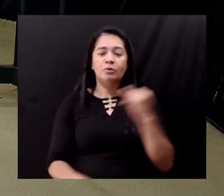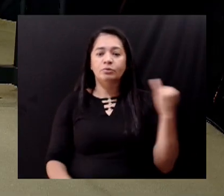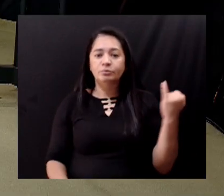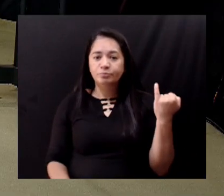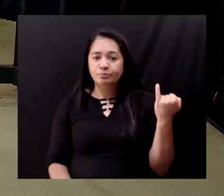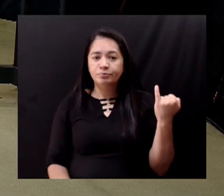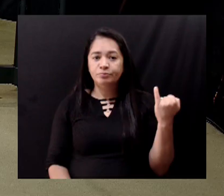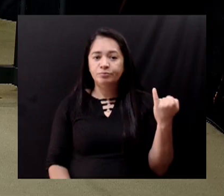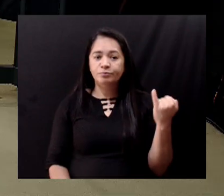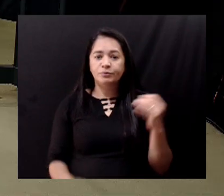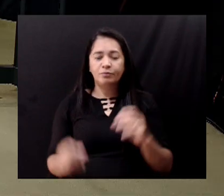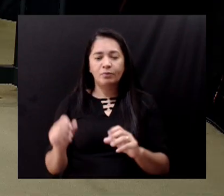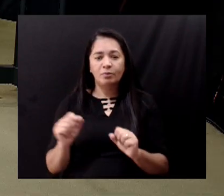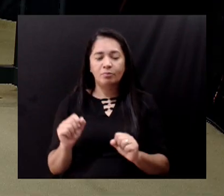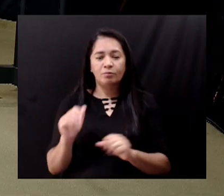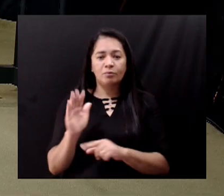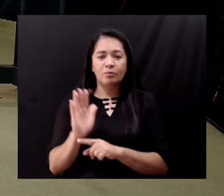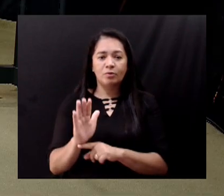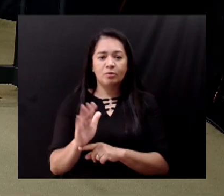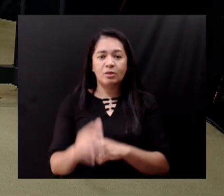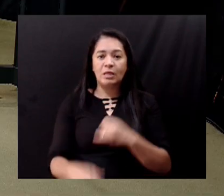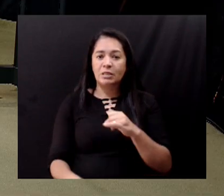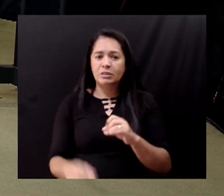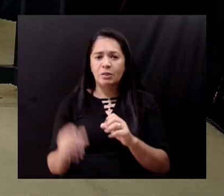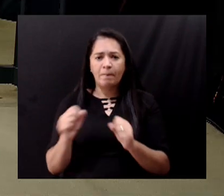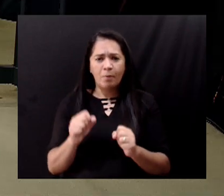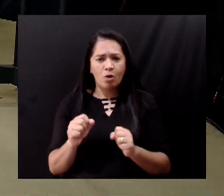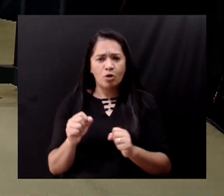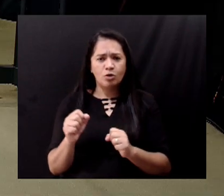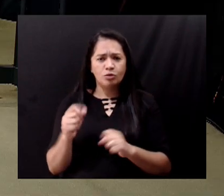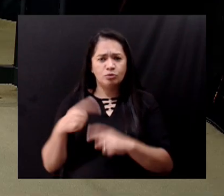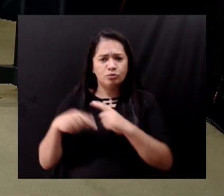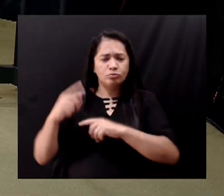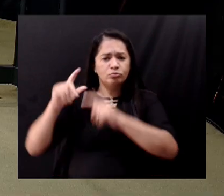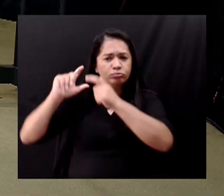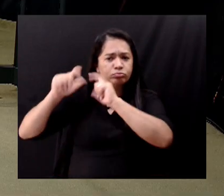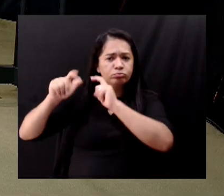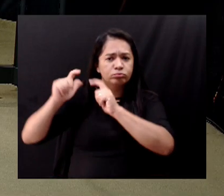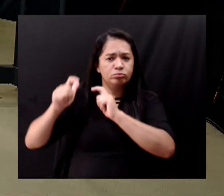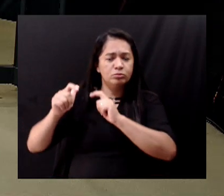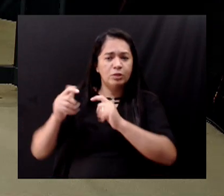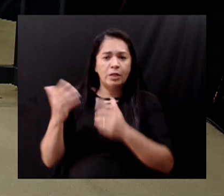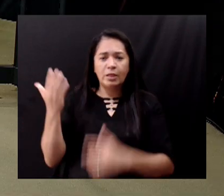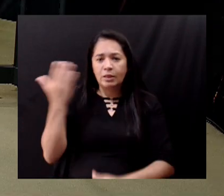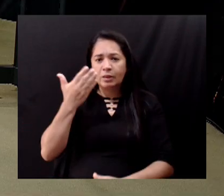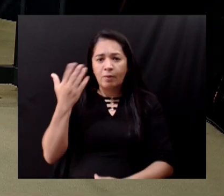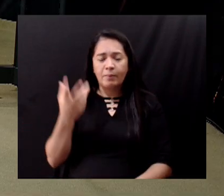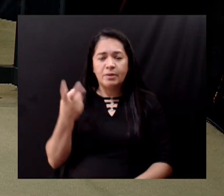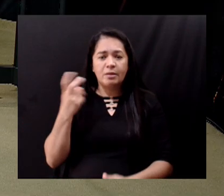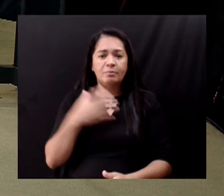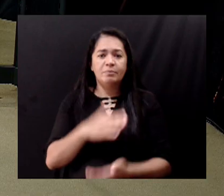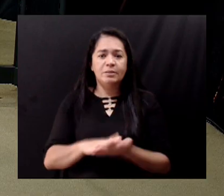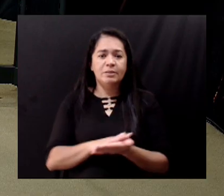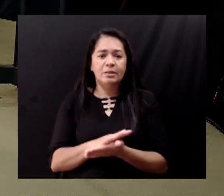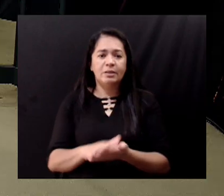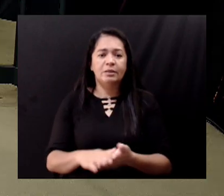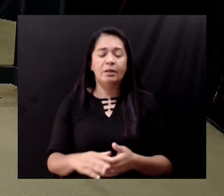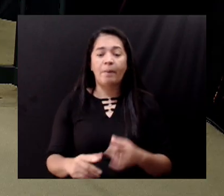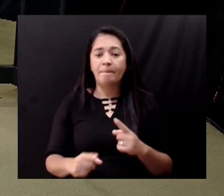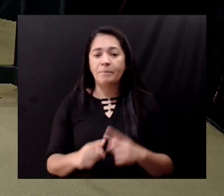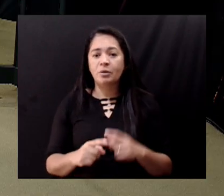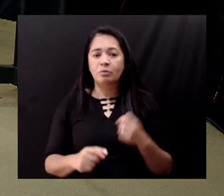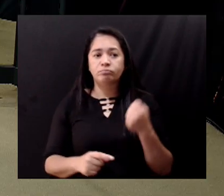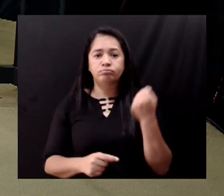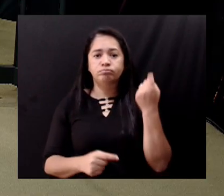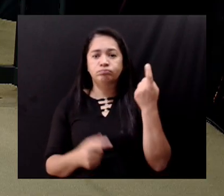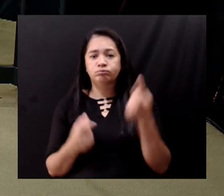a gente, se isso pode evoluir para um transtorno alimentar sem perceber. Então, tem muita gente que veio da pandemia e aí teve um